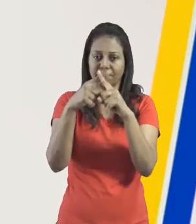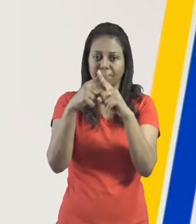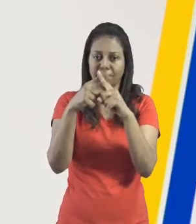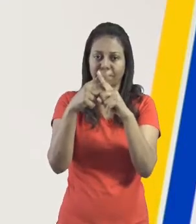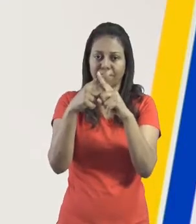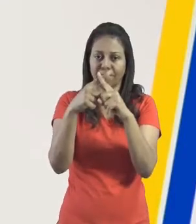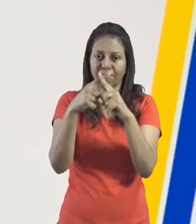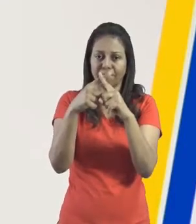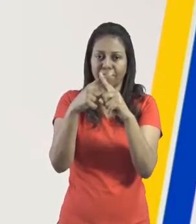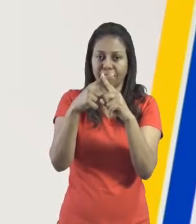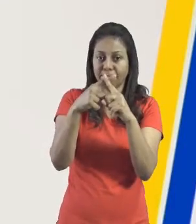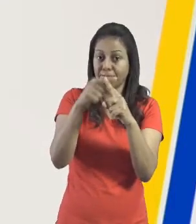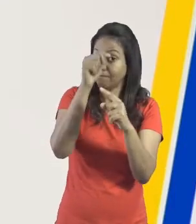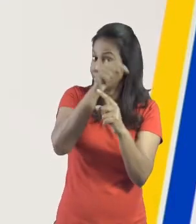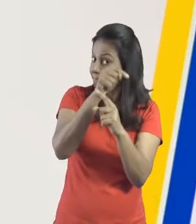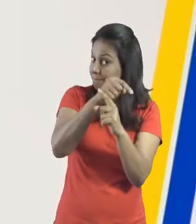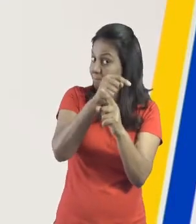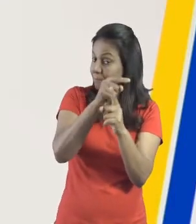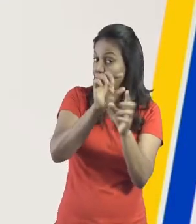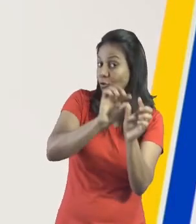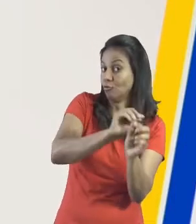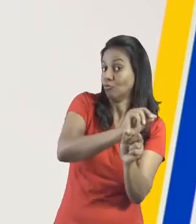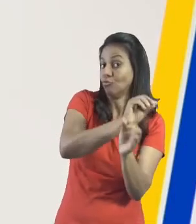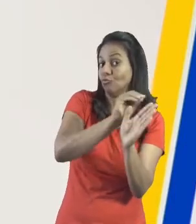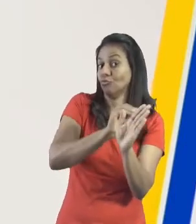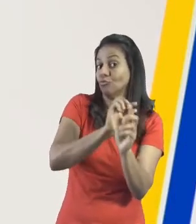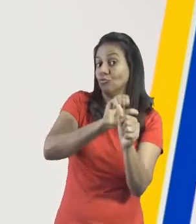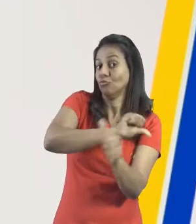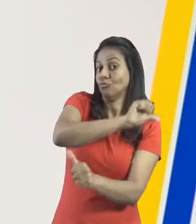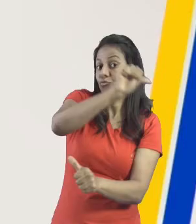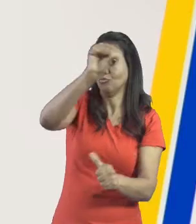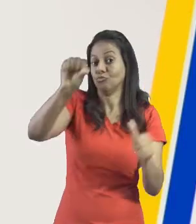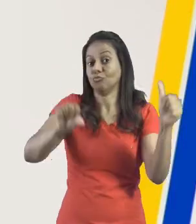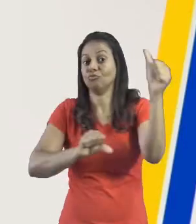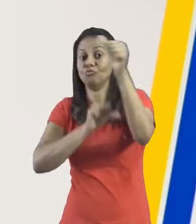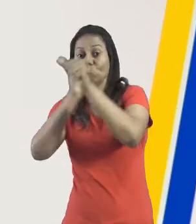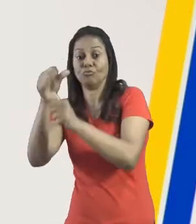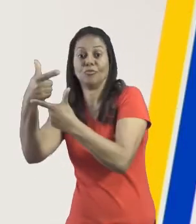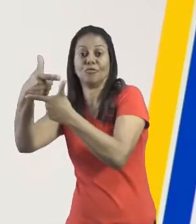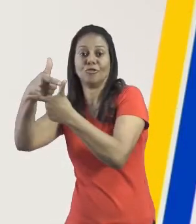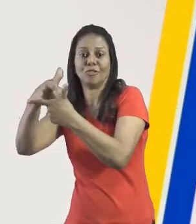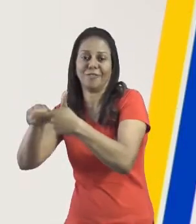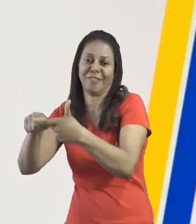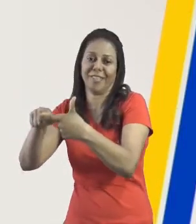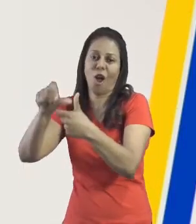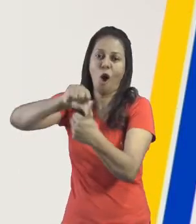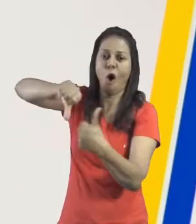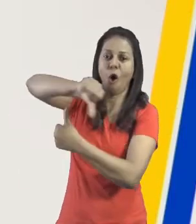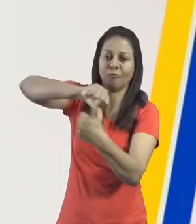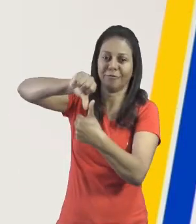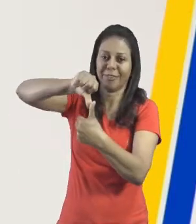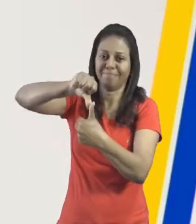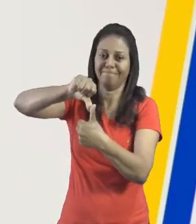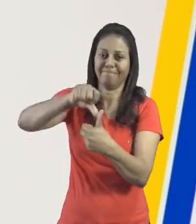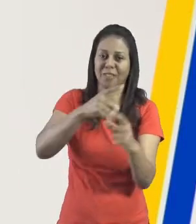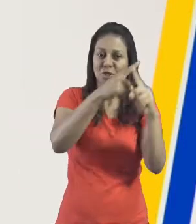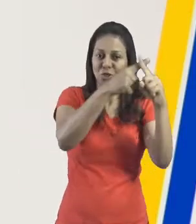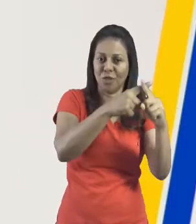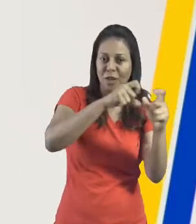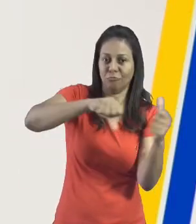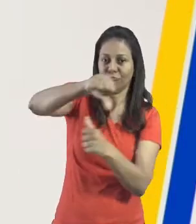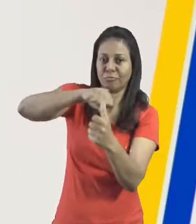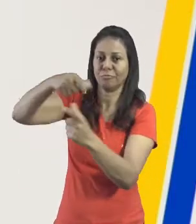Multiplicando. Então, se ele está multiplicando, ele pode ir para o outro lado o quê? Dividindo. Então, vai ficar x² igual a